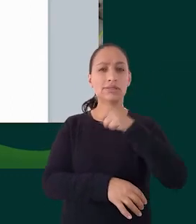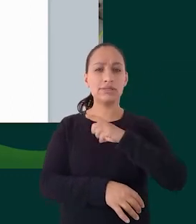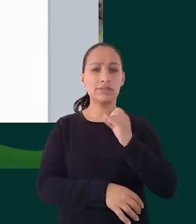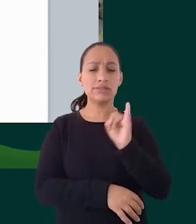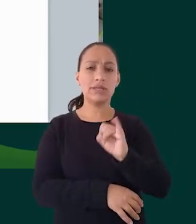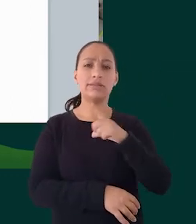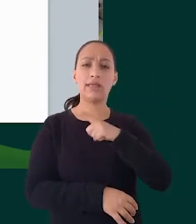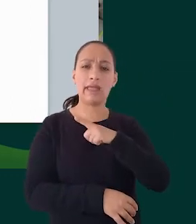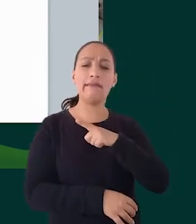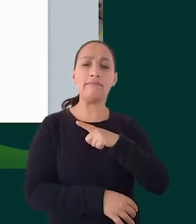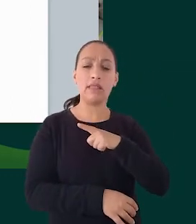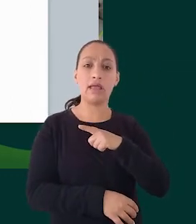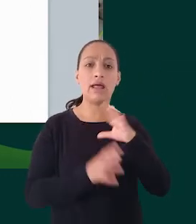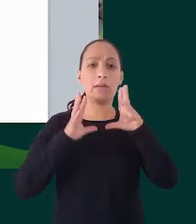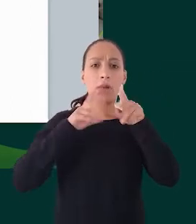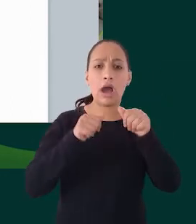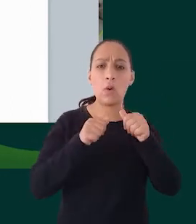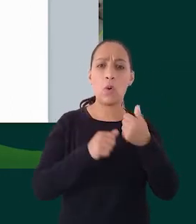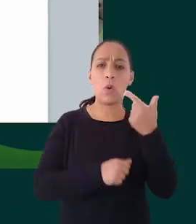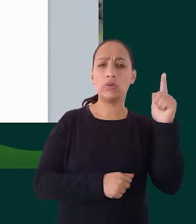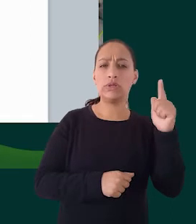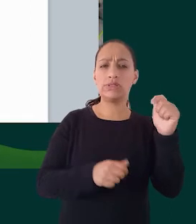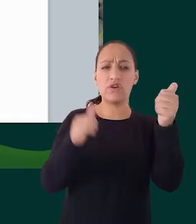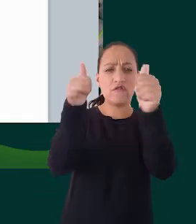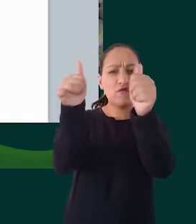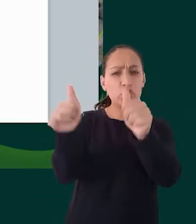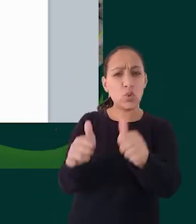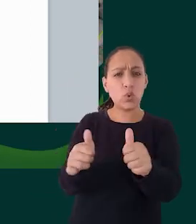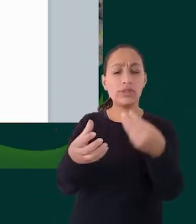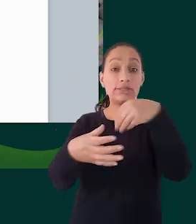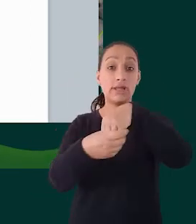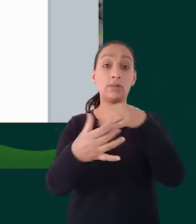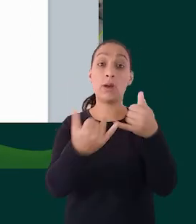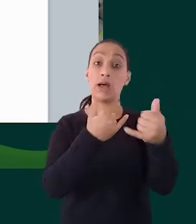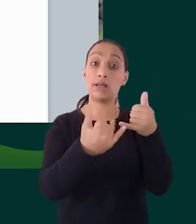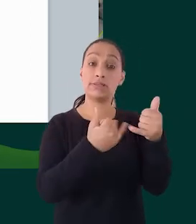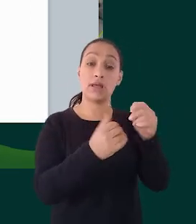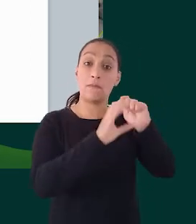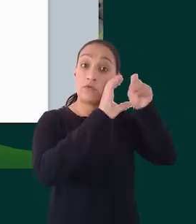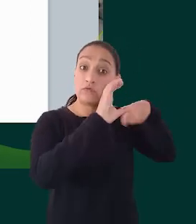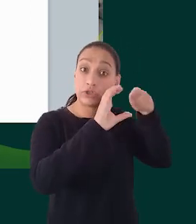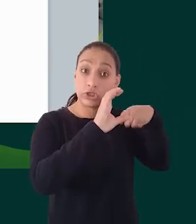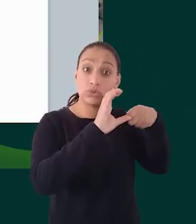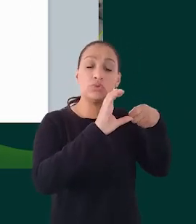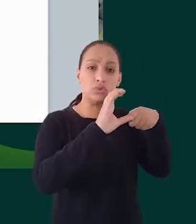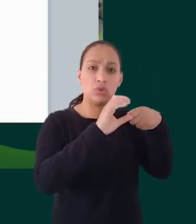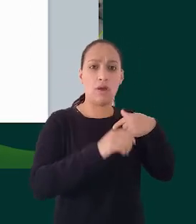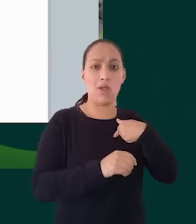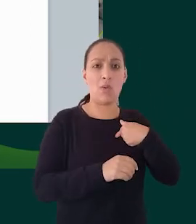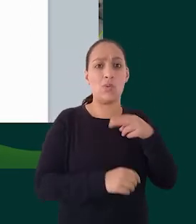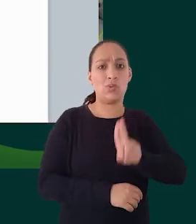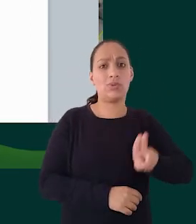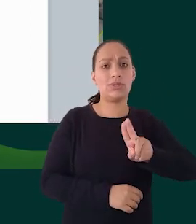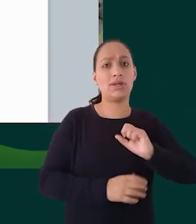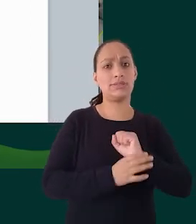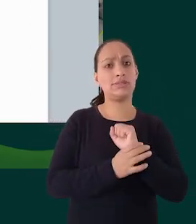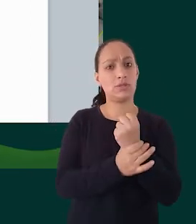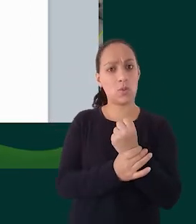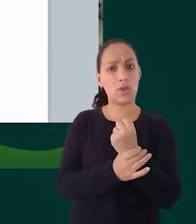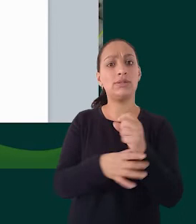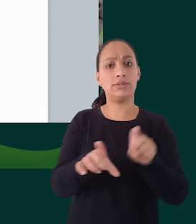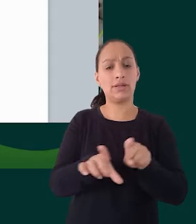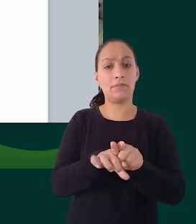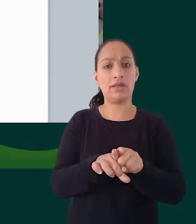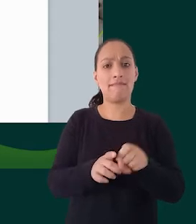outras imagens, outras figuras dentro de um vídeo, por exemplo, eu posso usar em segurança, né?